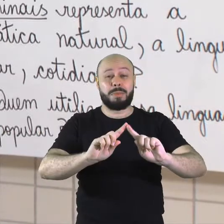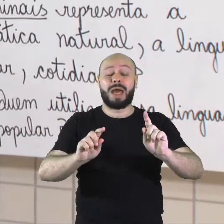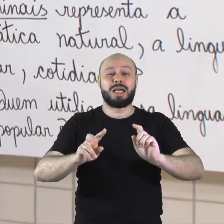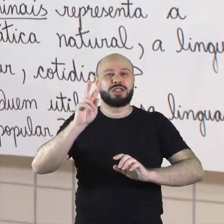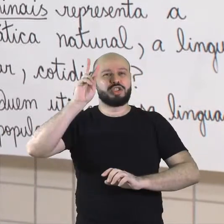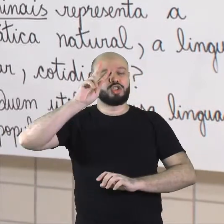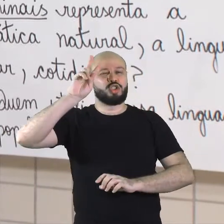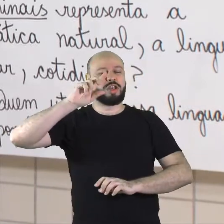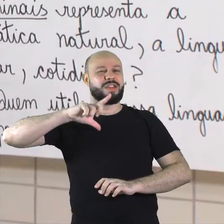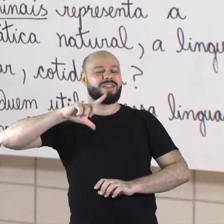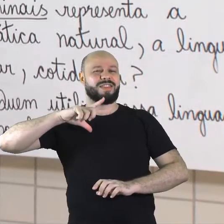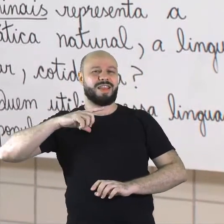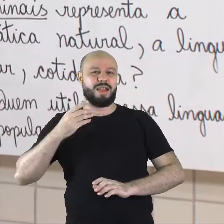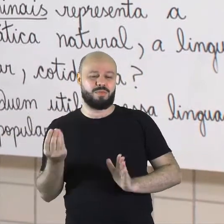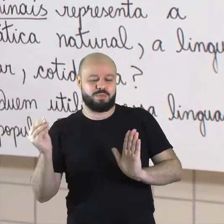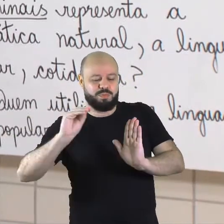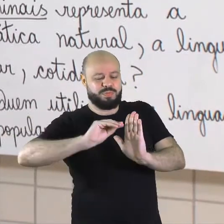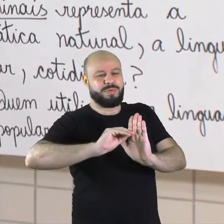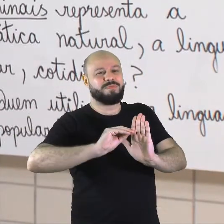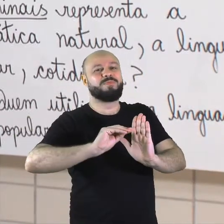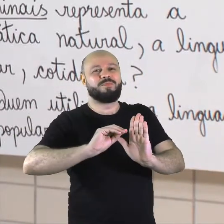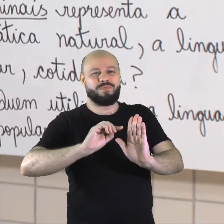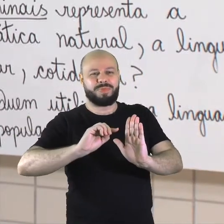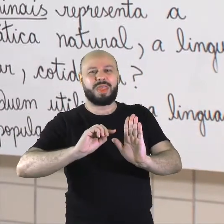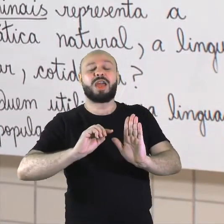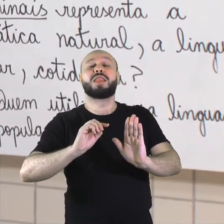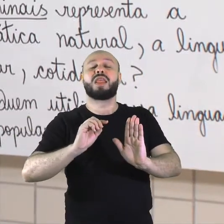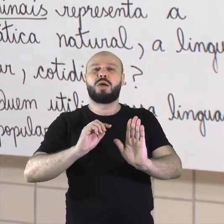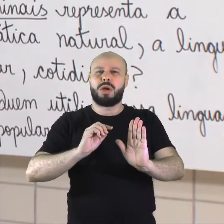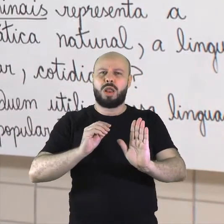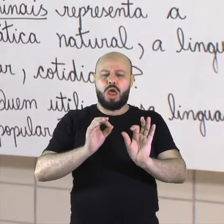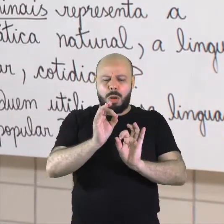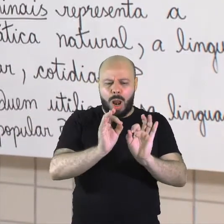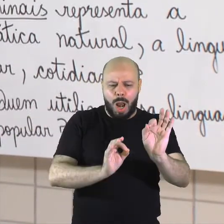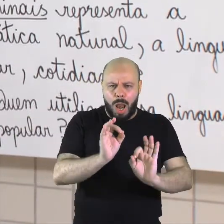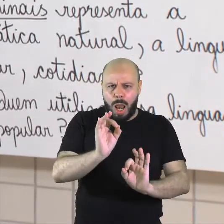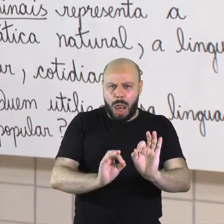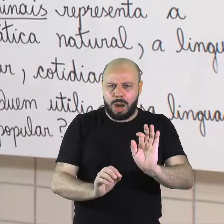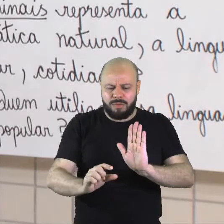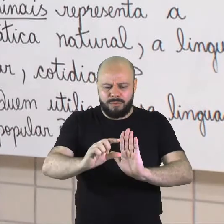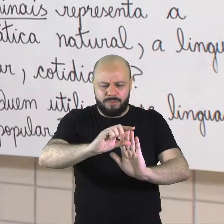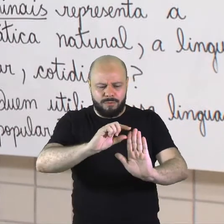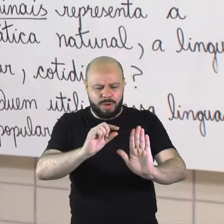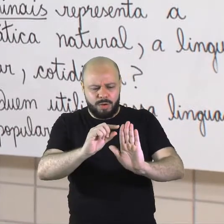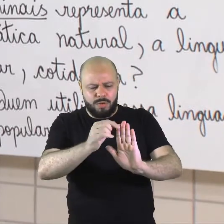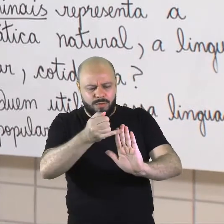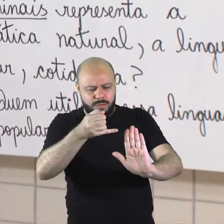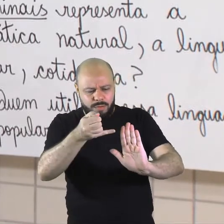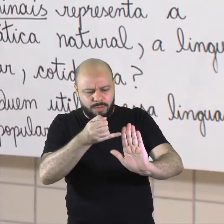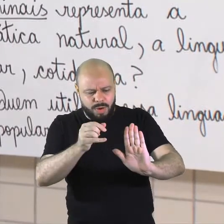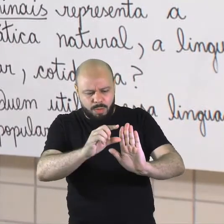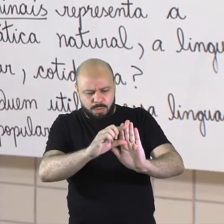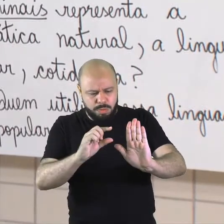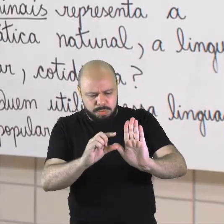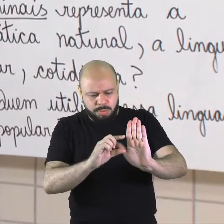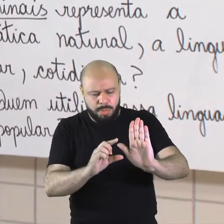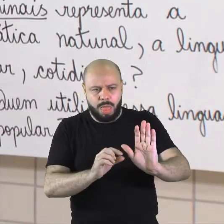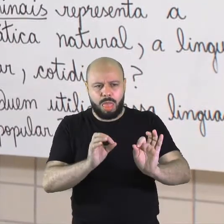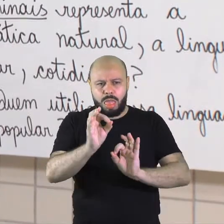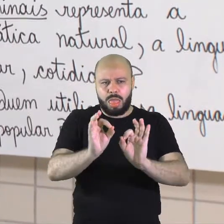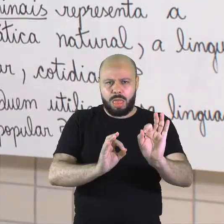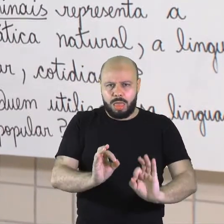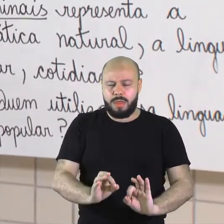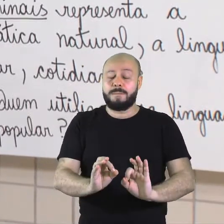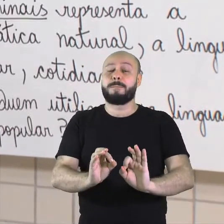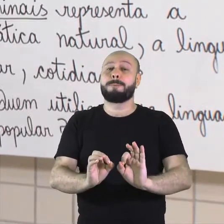história e a partir dessa história ele organiza, né, em versos, em estrofes, porque ele trabalha, né, com as figuras de